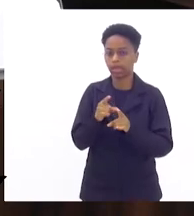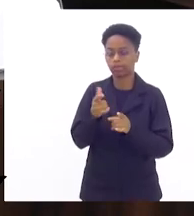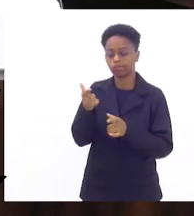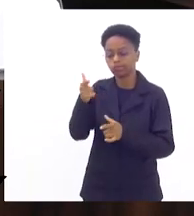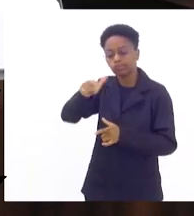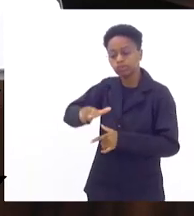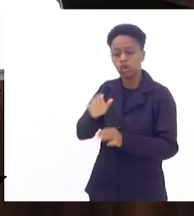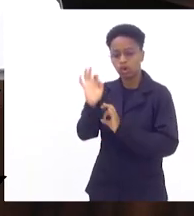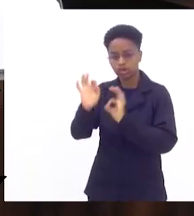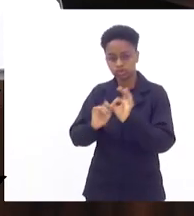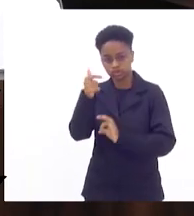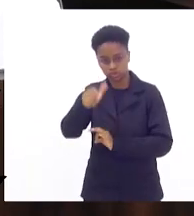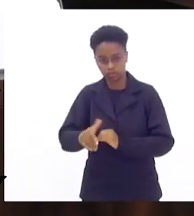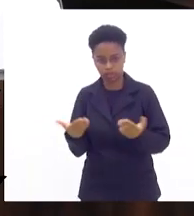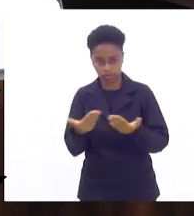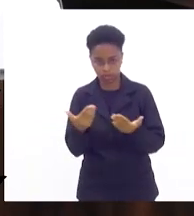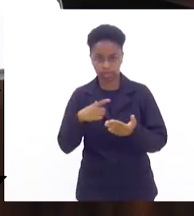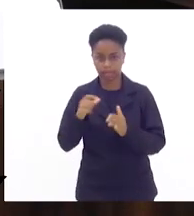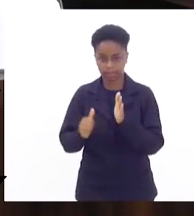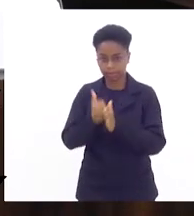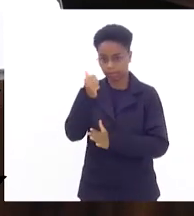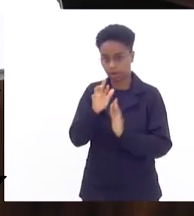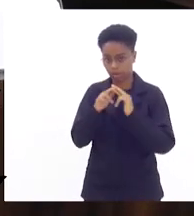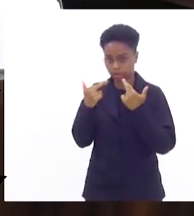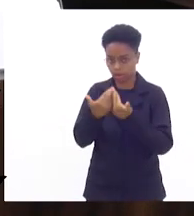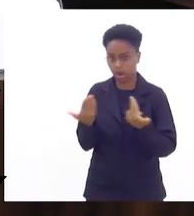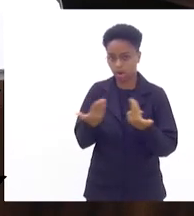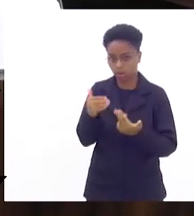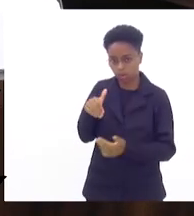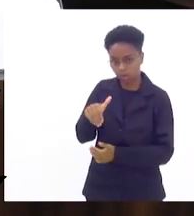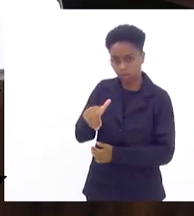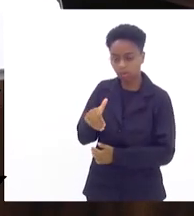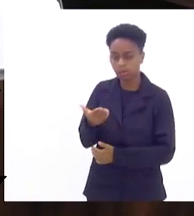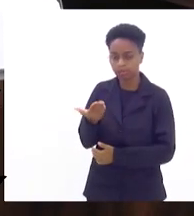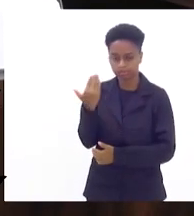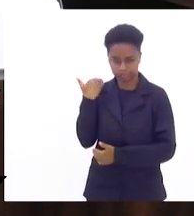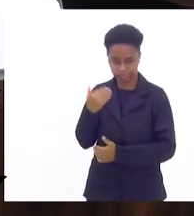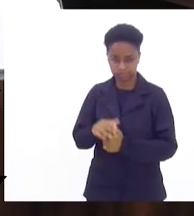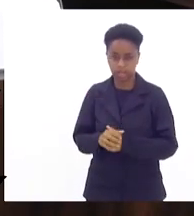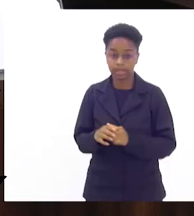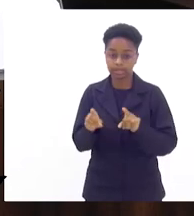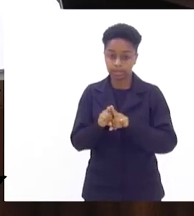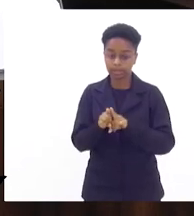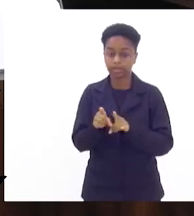recém-constituído, foi feita a primeira reunião do Conselho de Monitoramento agora recentemente, né? Temos um presidente